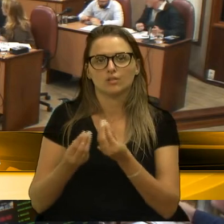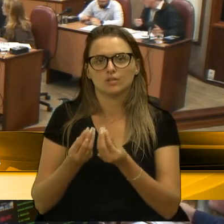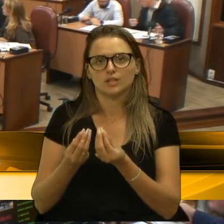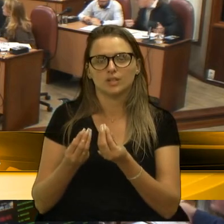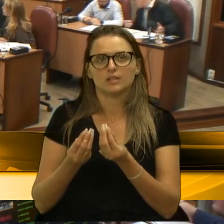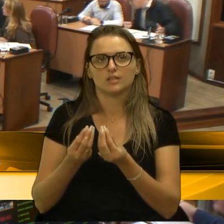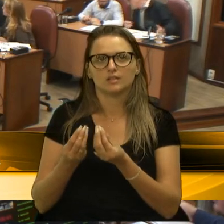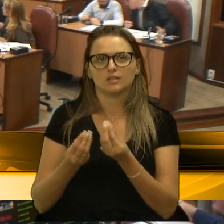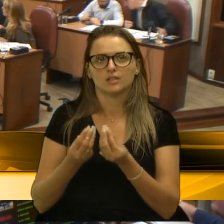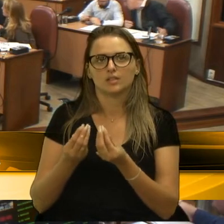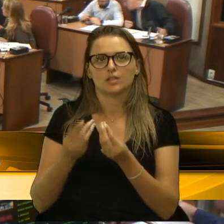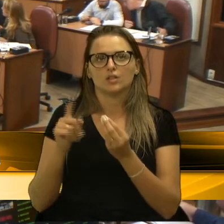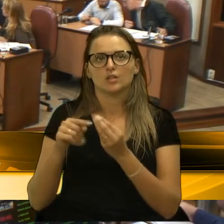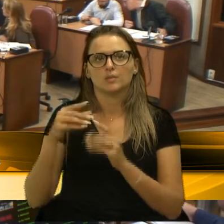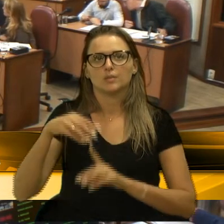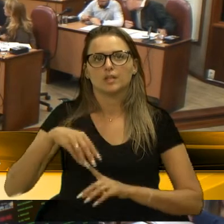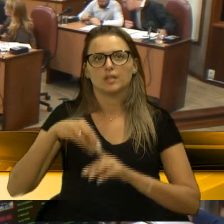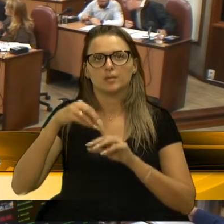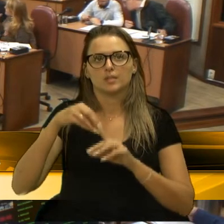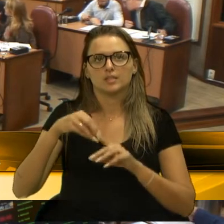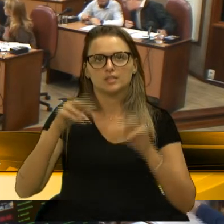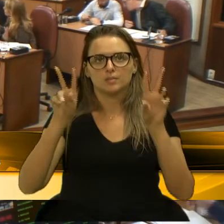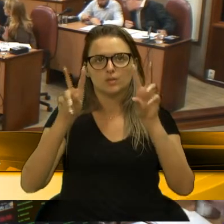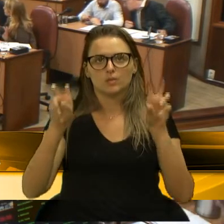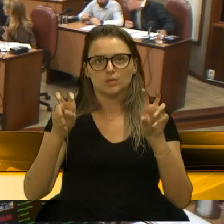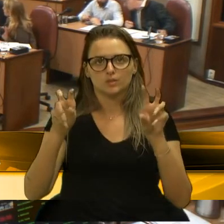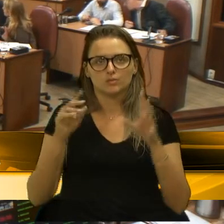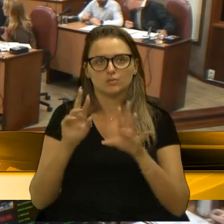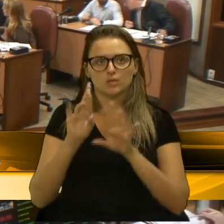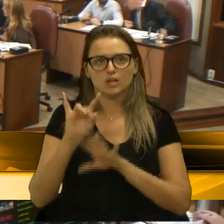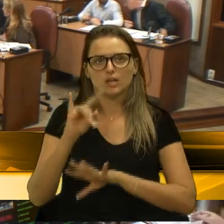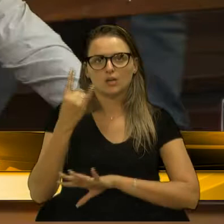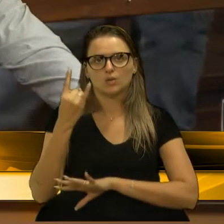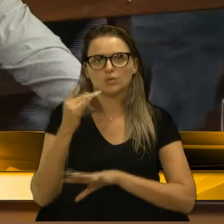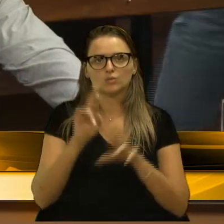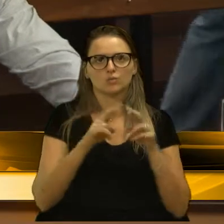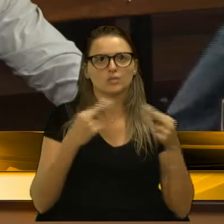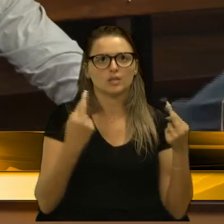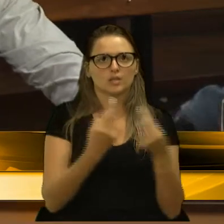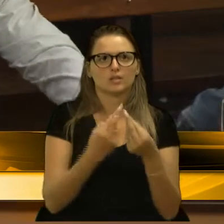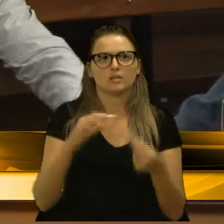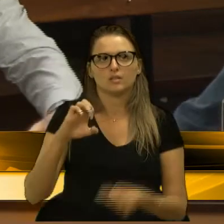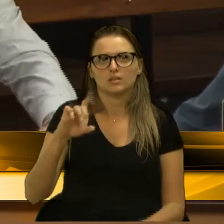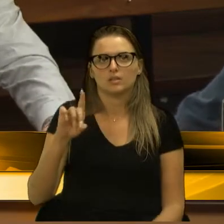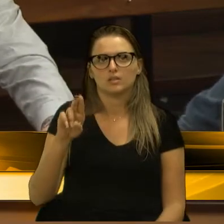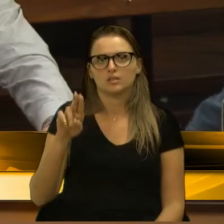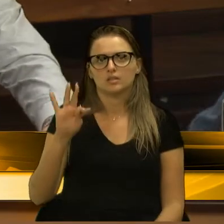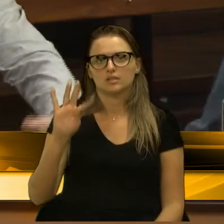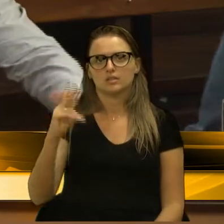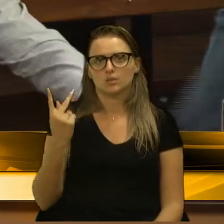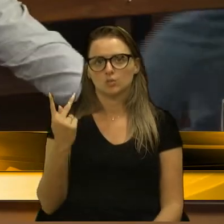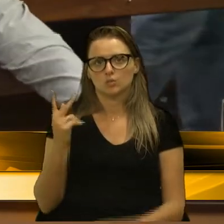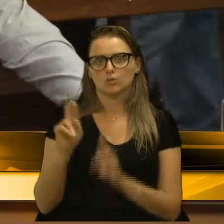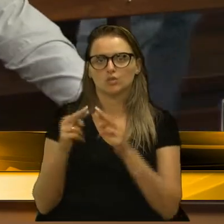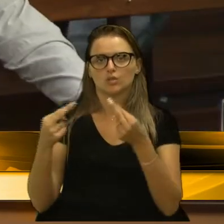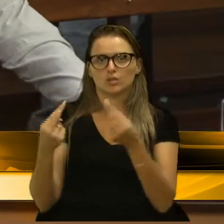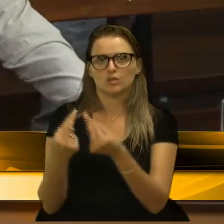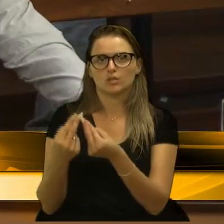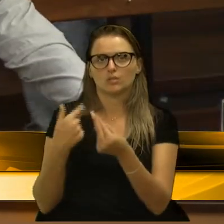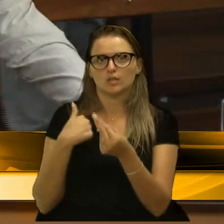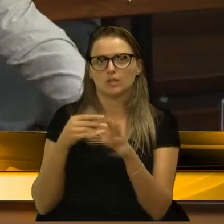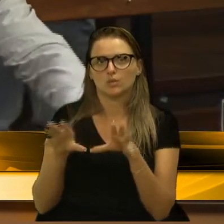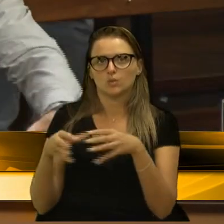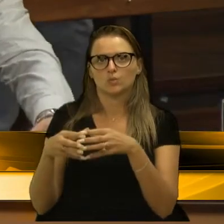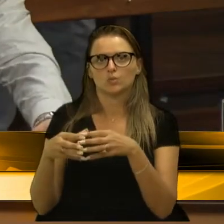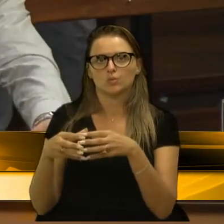o principal assunto hoje na nossa cidade, a última reunião da SEDUT, da Comissão de Desenvolvimento e Transporte, ficou decidido então que a